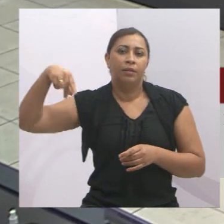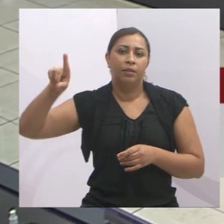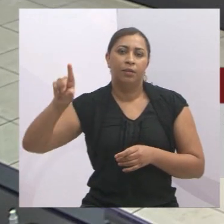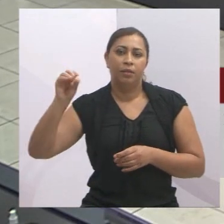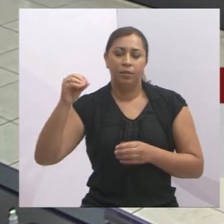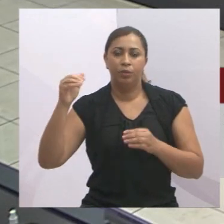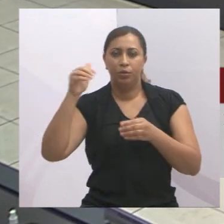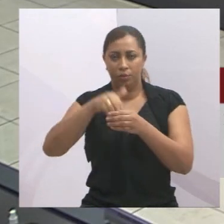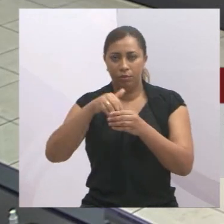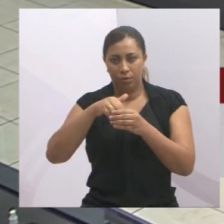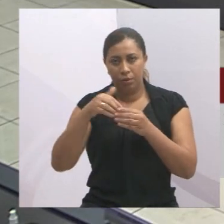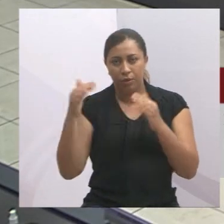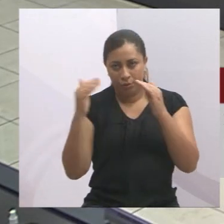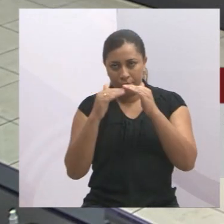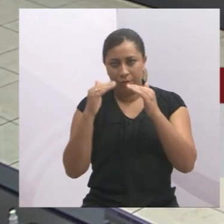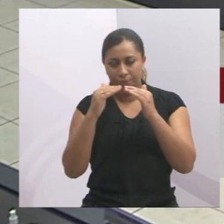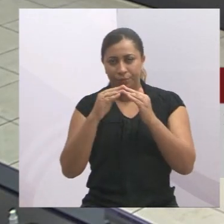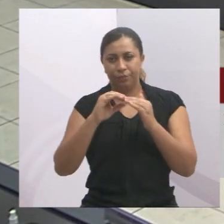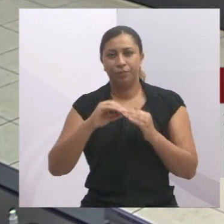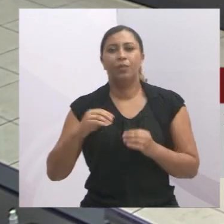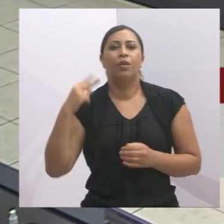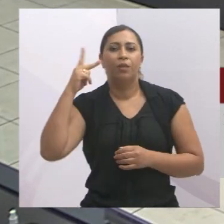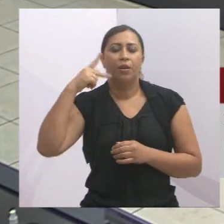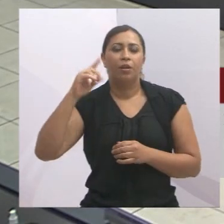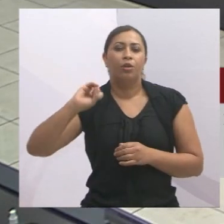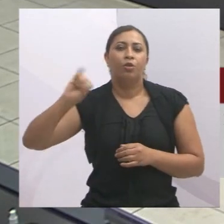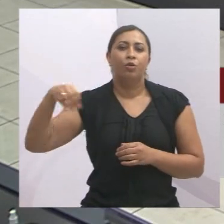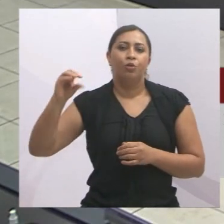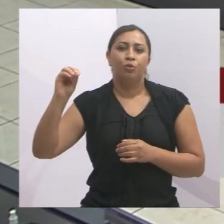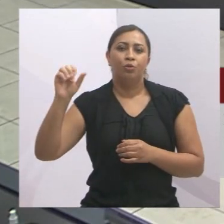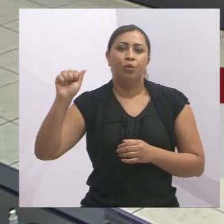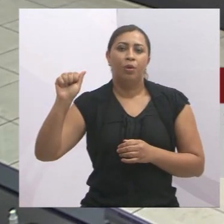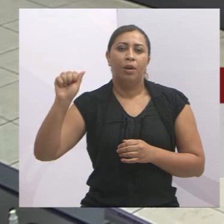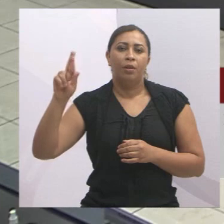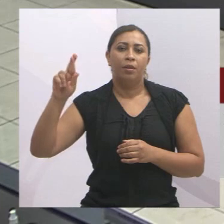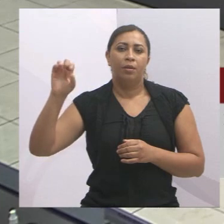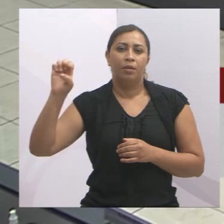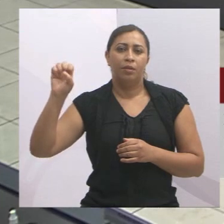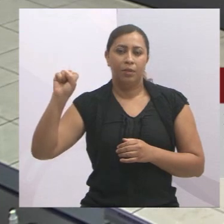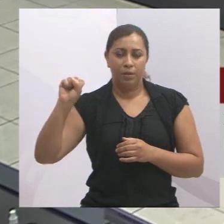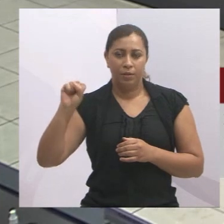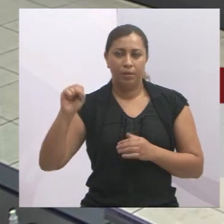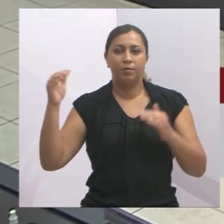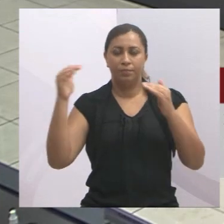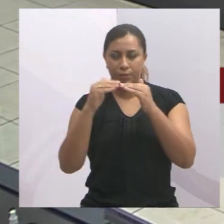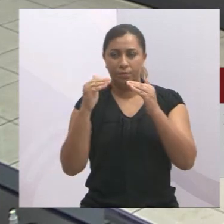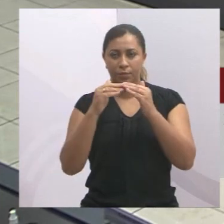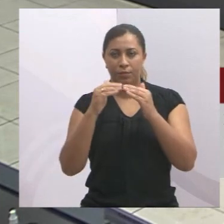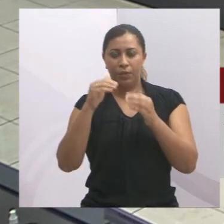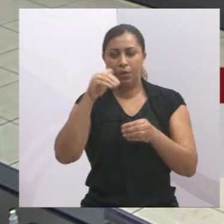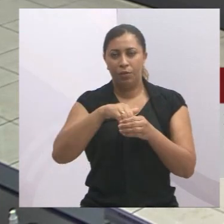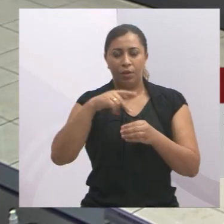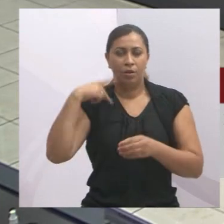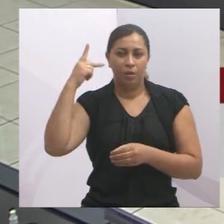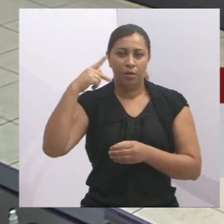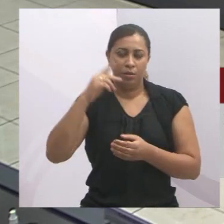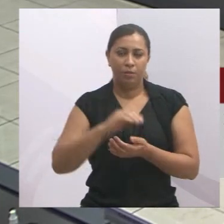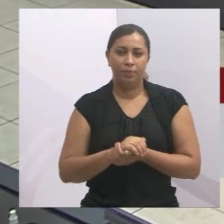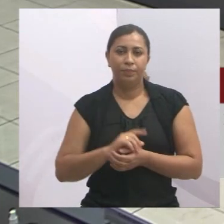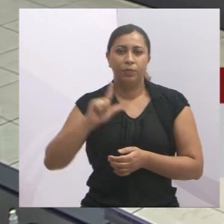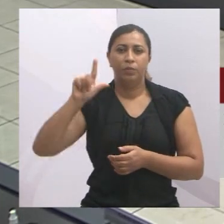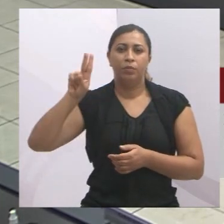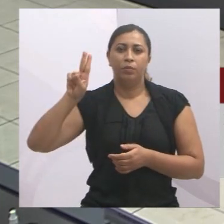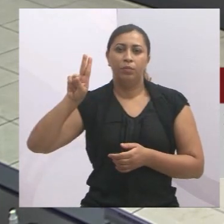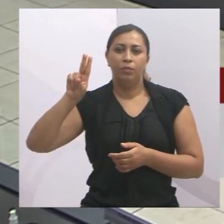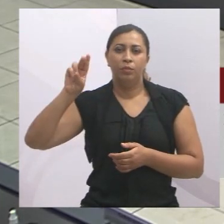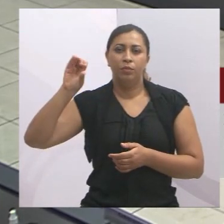Como vota o vereador Juarez Araújo. Eu voto favorável. Como vota a vereadora